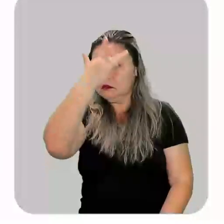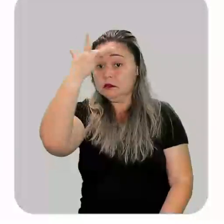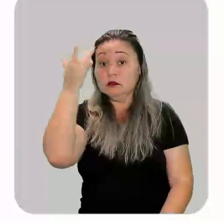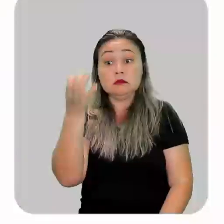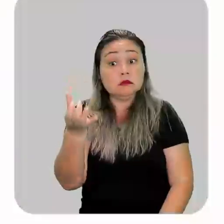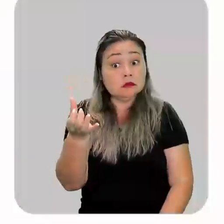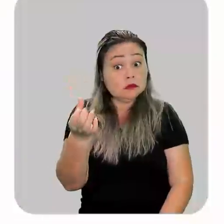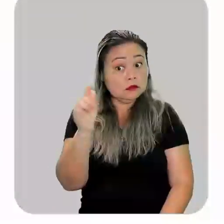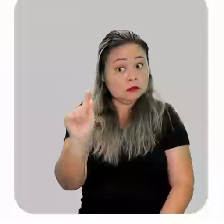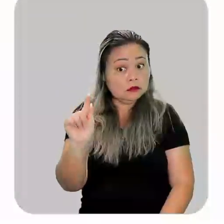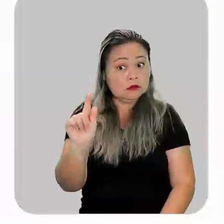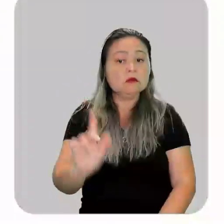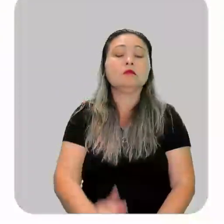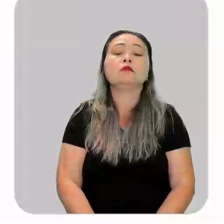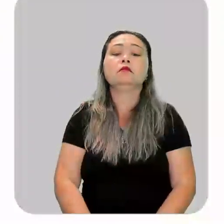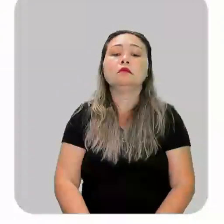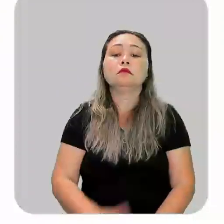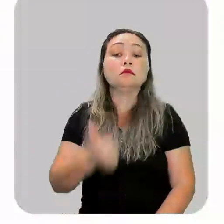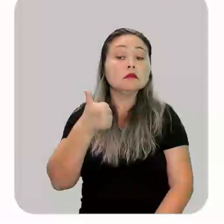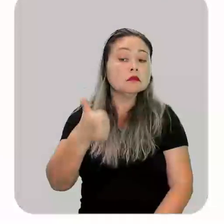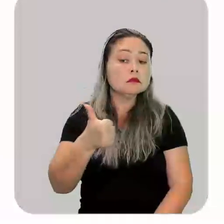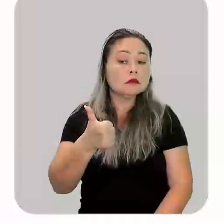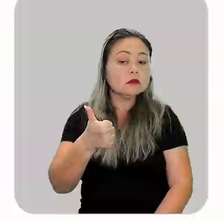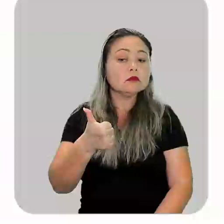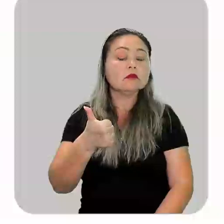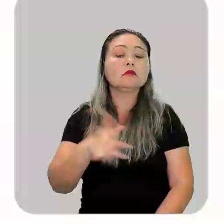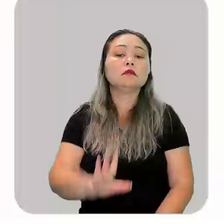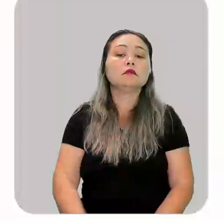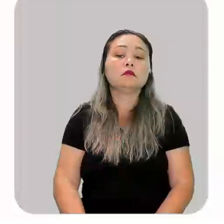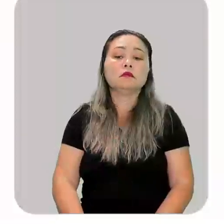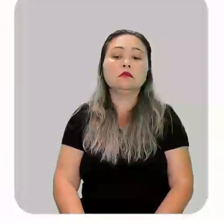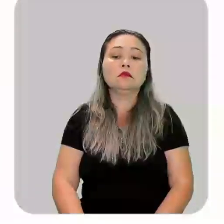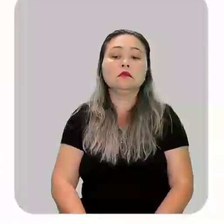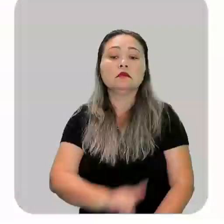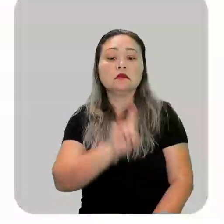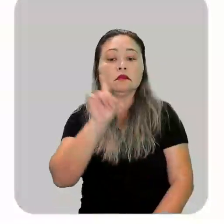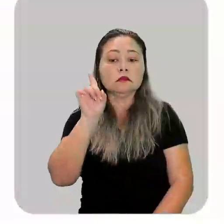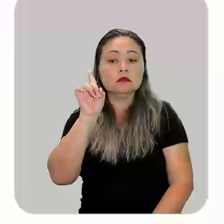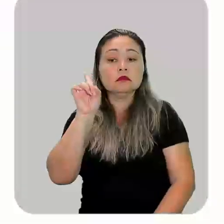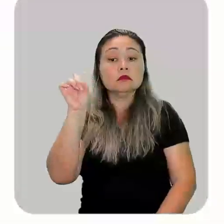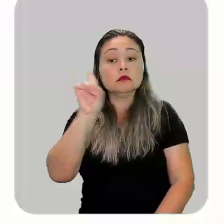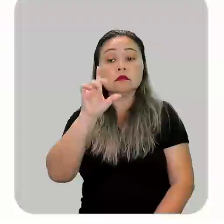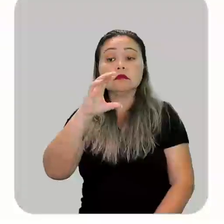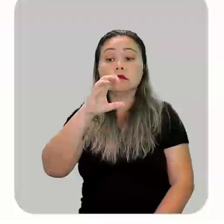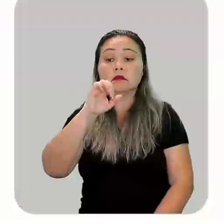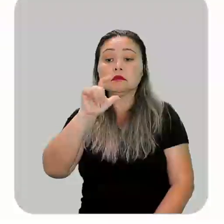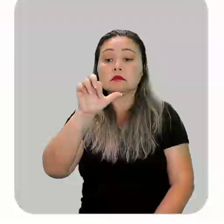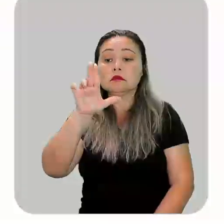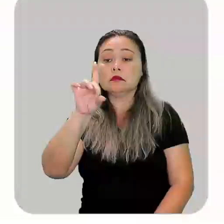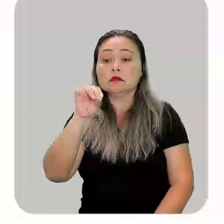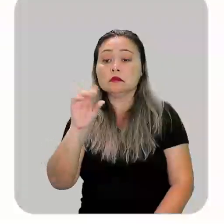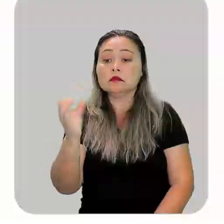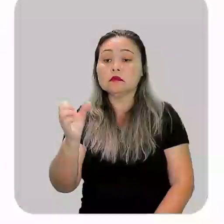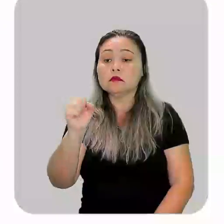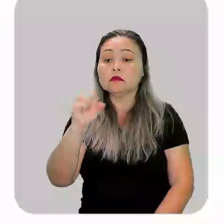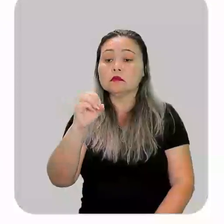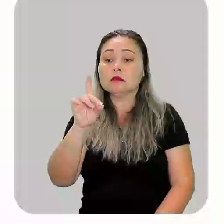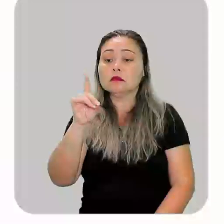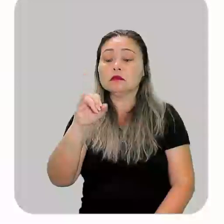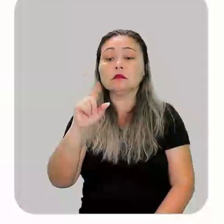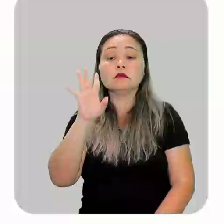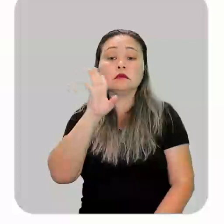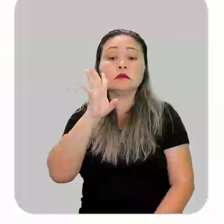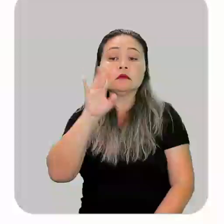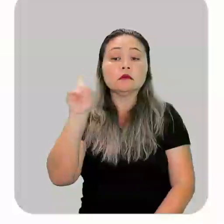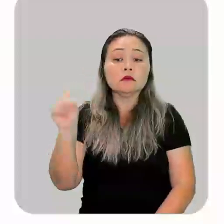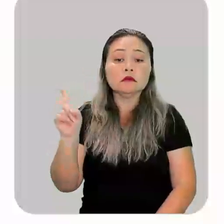6 gramas diárias, 6 gramas. Né? Beleza. Isso lá no cloreto de sódio, correto? Então, aí o legal